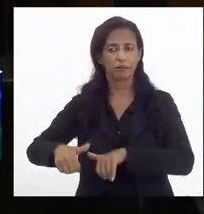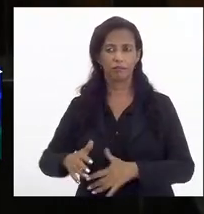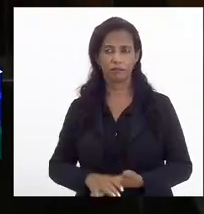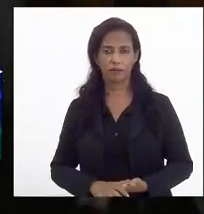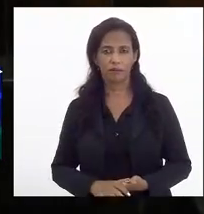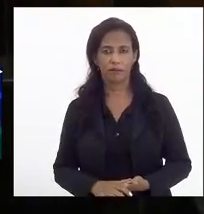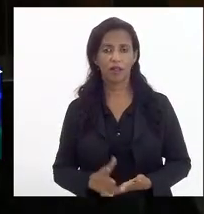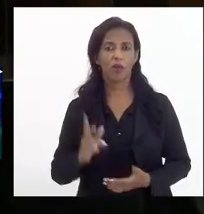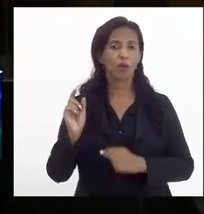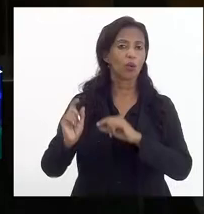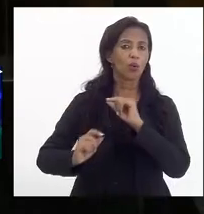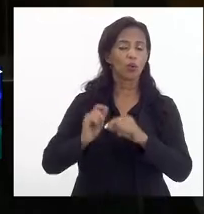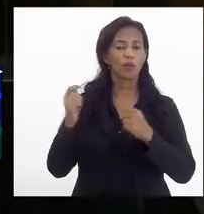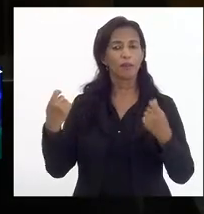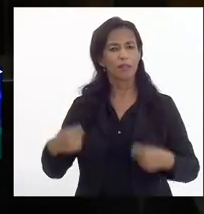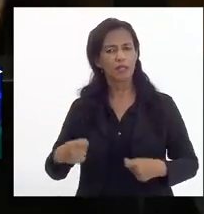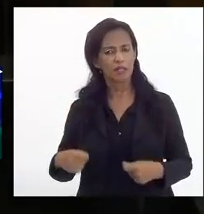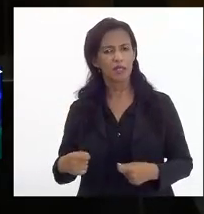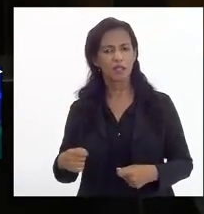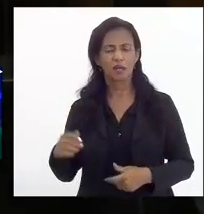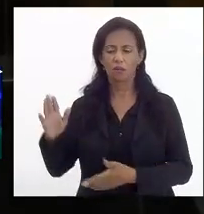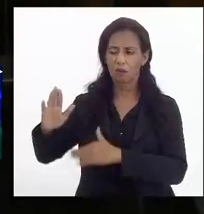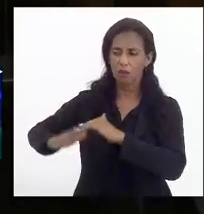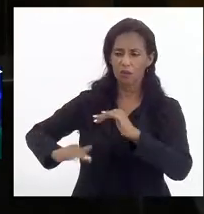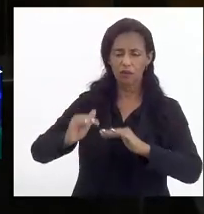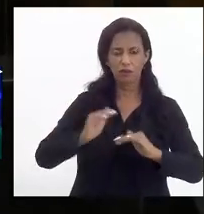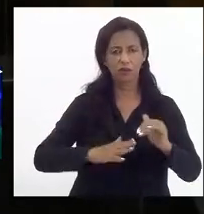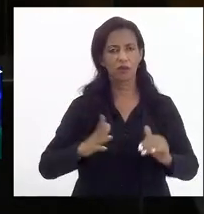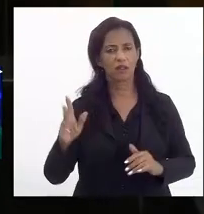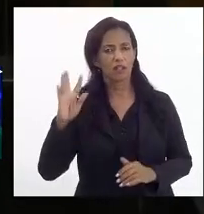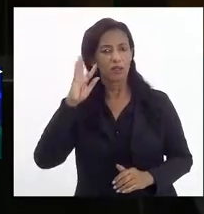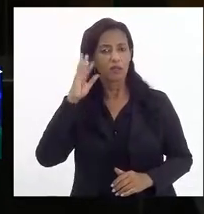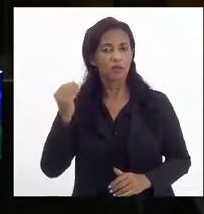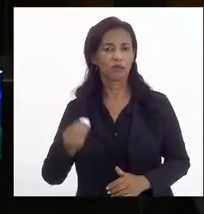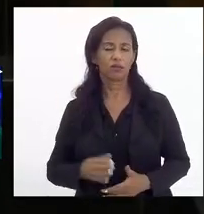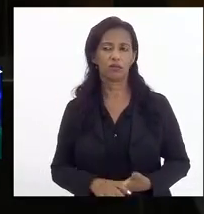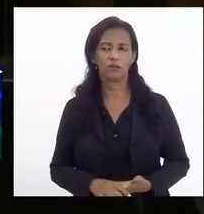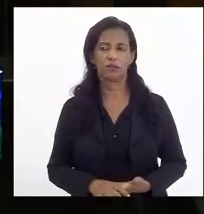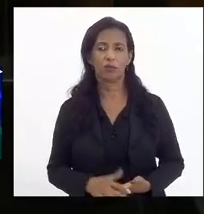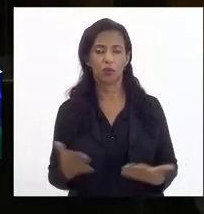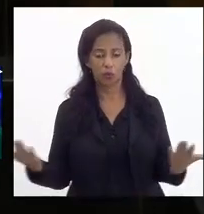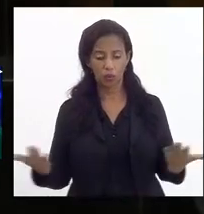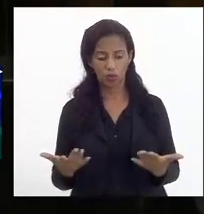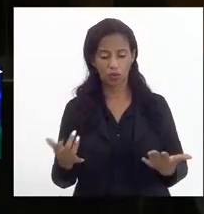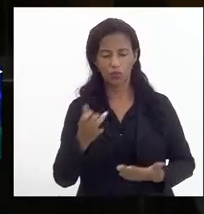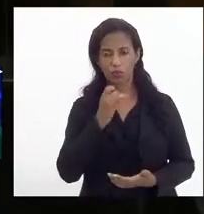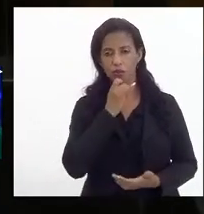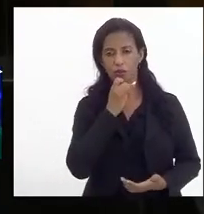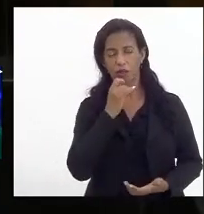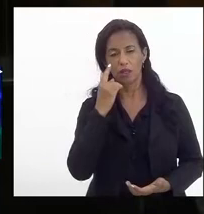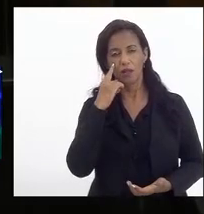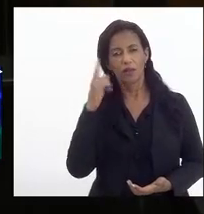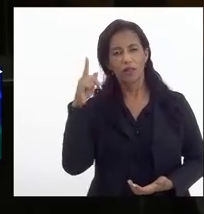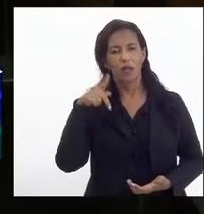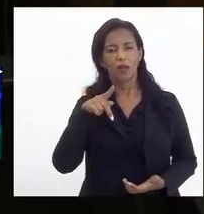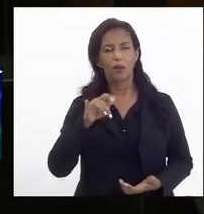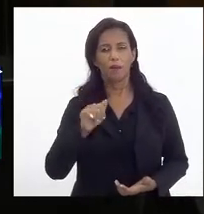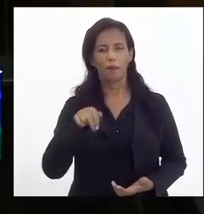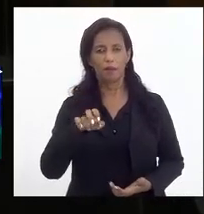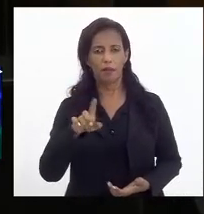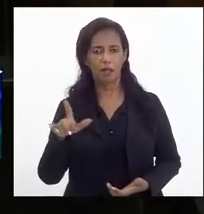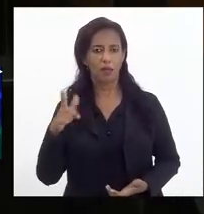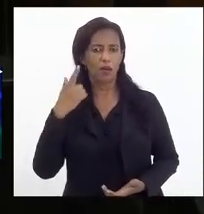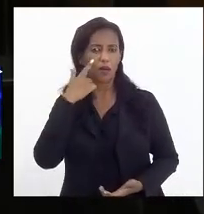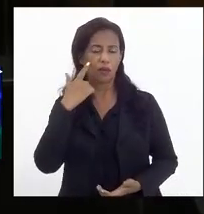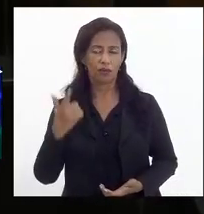denúncias devem ser feitas para que para que os órgãos competentes tomem as providências já ouviu por exemplo Deputado Luiz Paulo Instituto Pinel é o